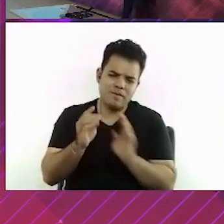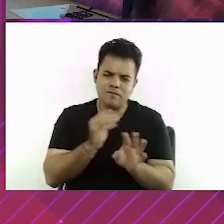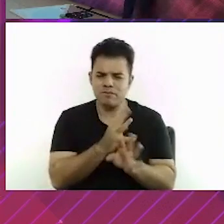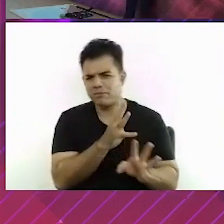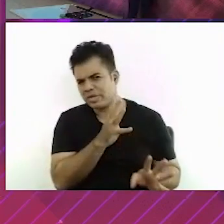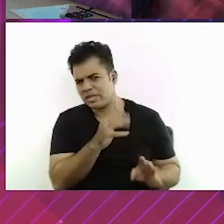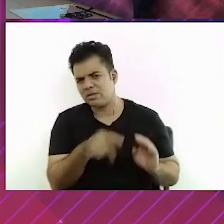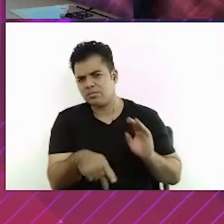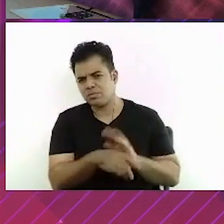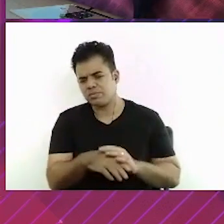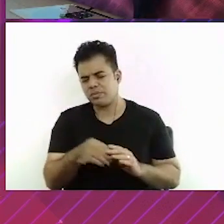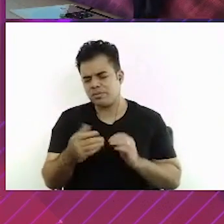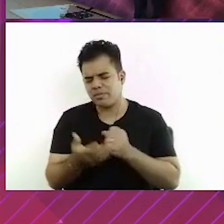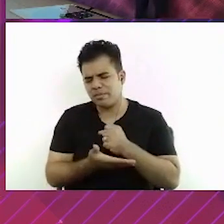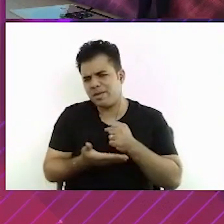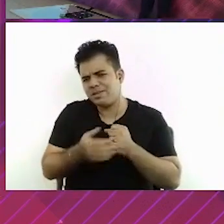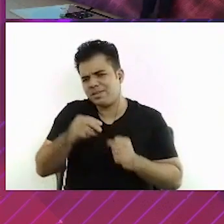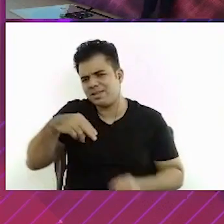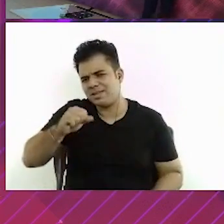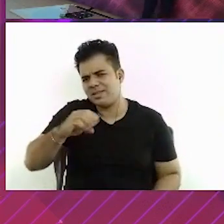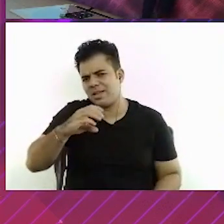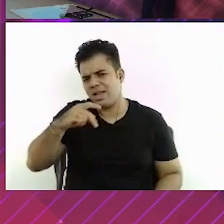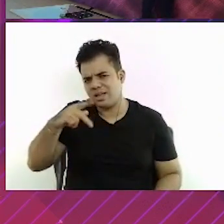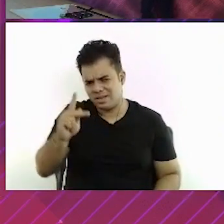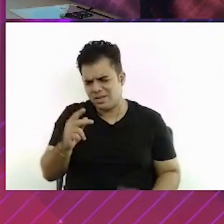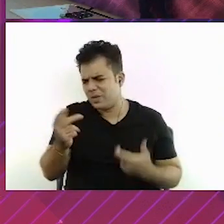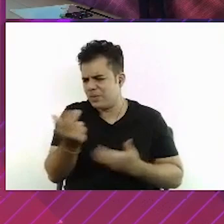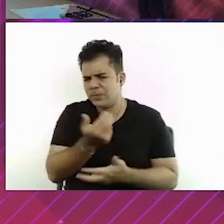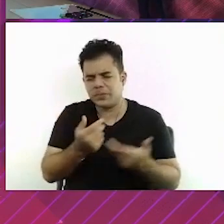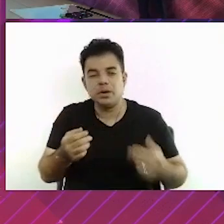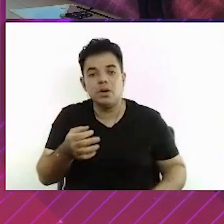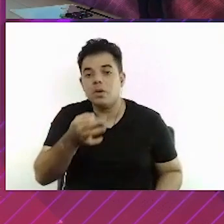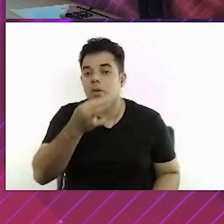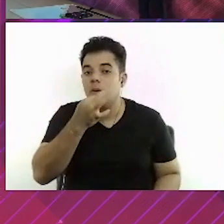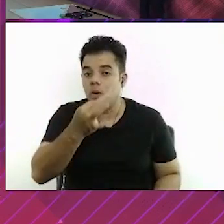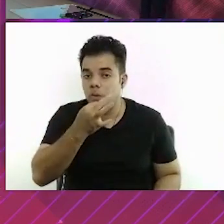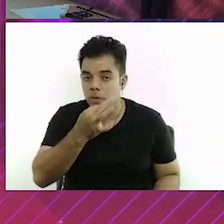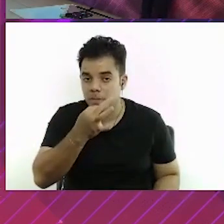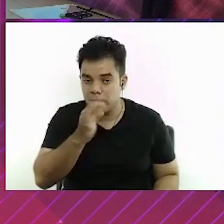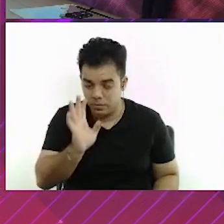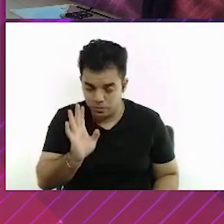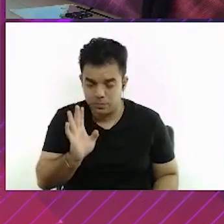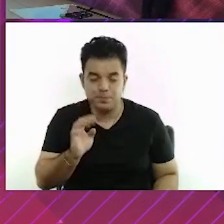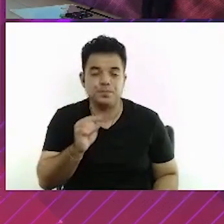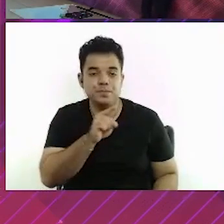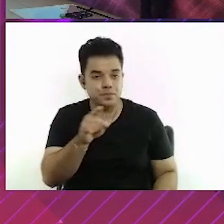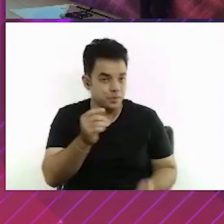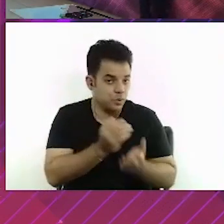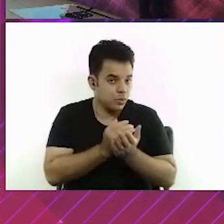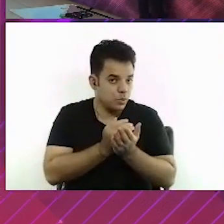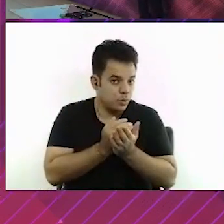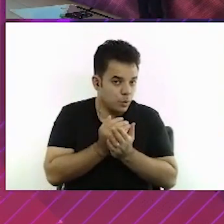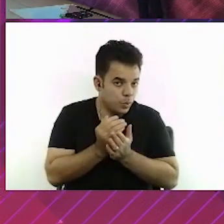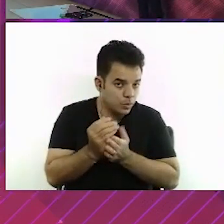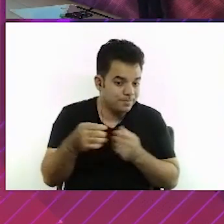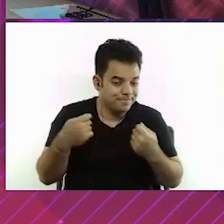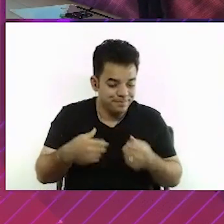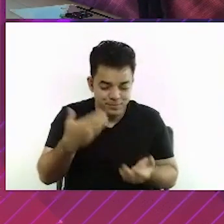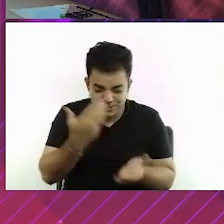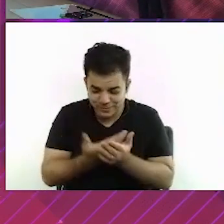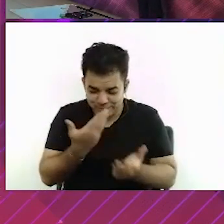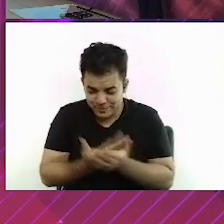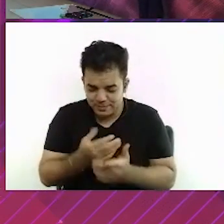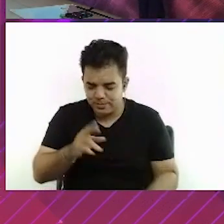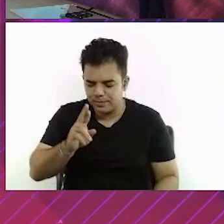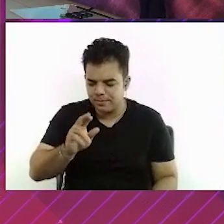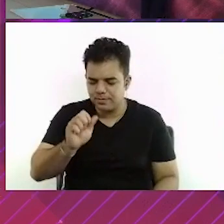basic NEC, é tudo igual. Então, a minha sugestão é, se você está começando, se você precisa estudar RabbitMQ,